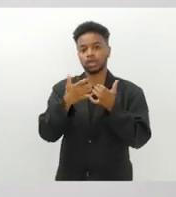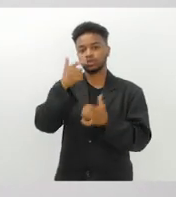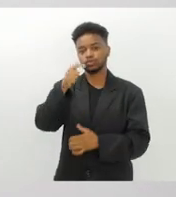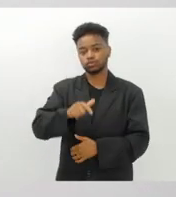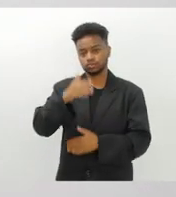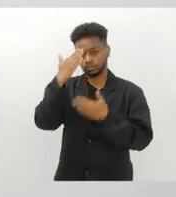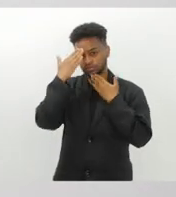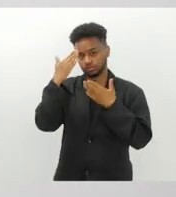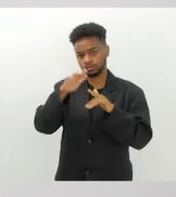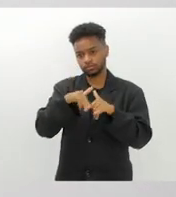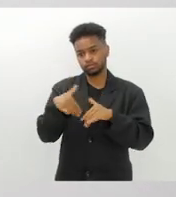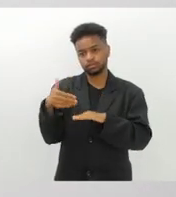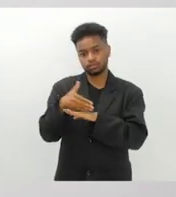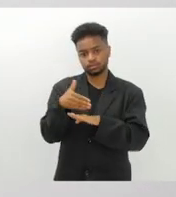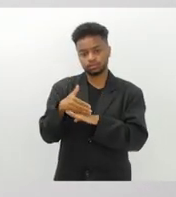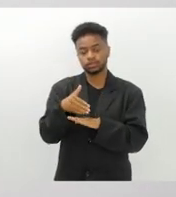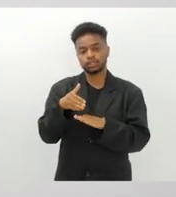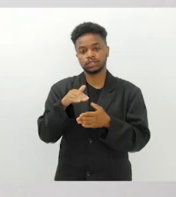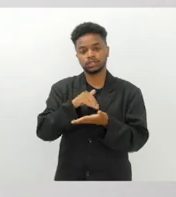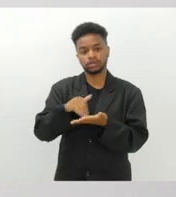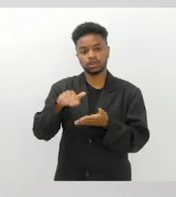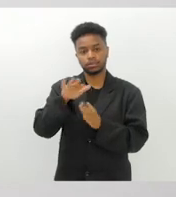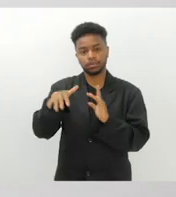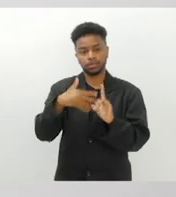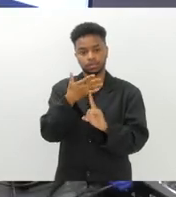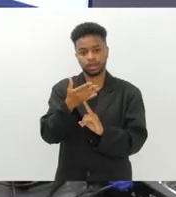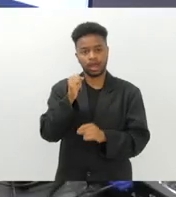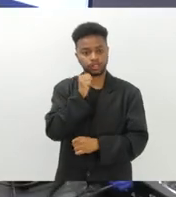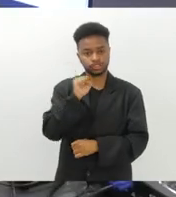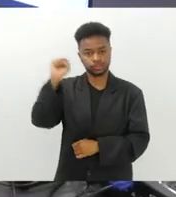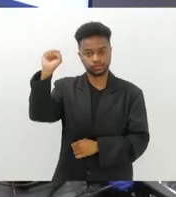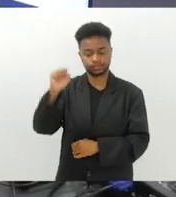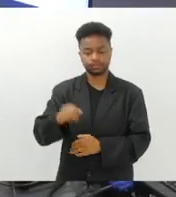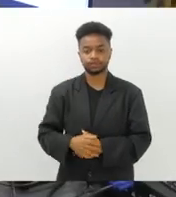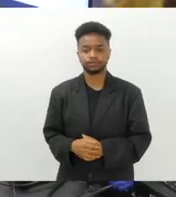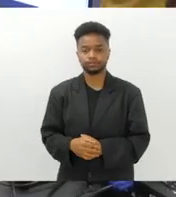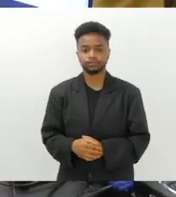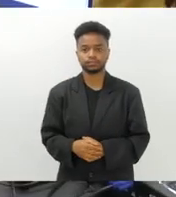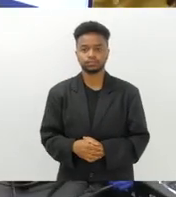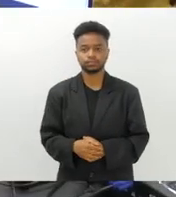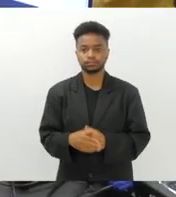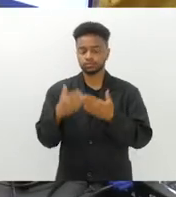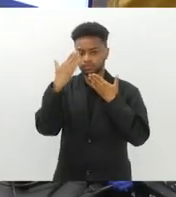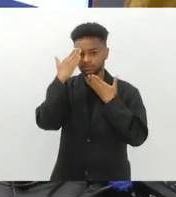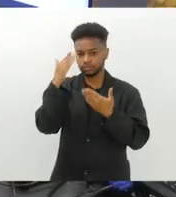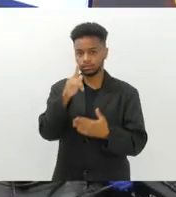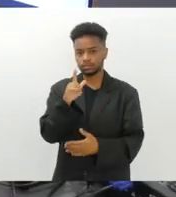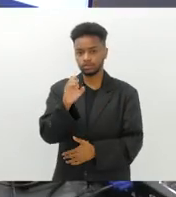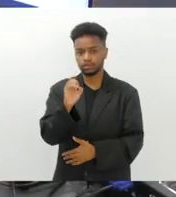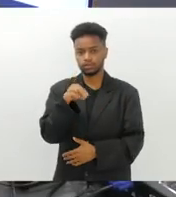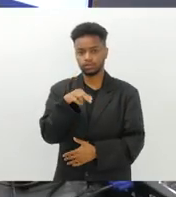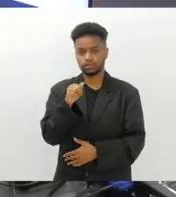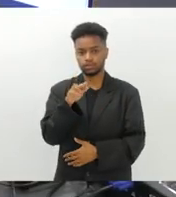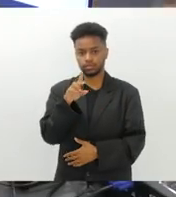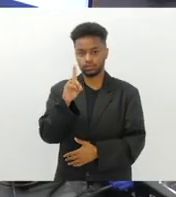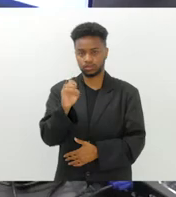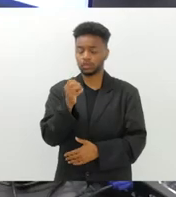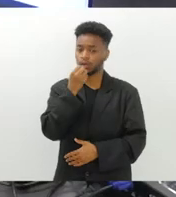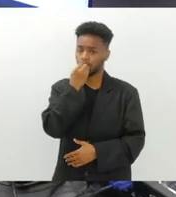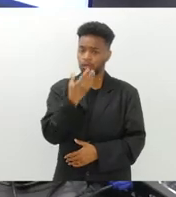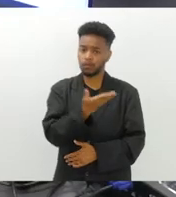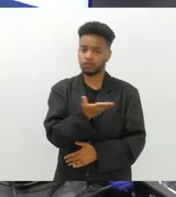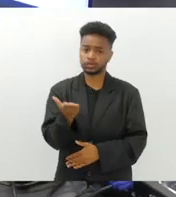pela participação da Secretaria de Meio Ambiente e Clima aqui. Axé. Obrigado, Leonardo. Bom vocês estarem